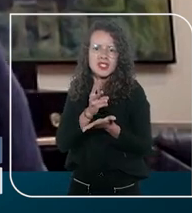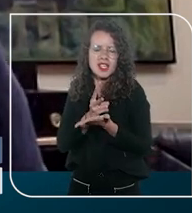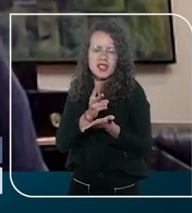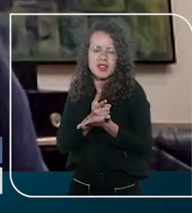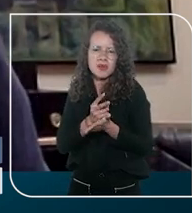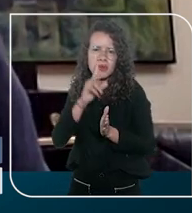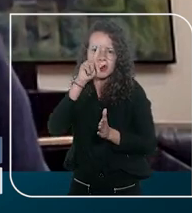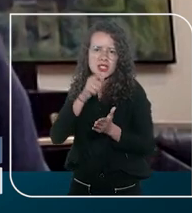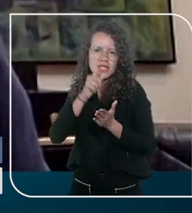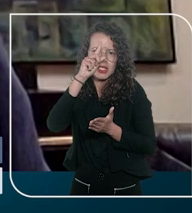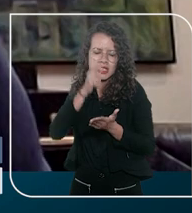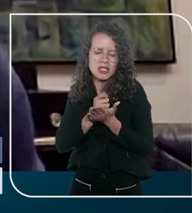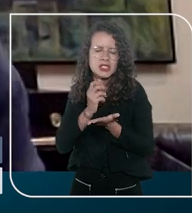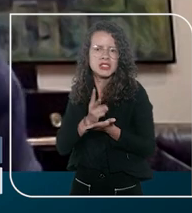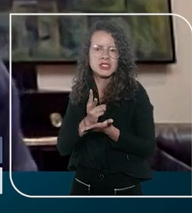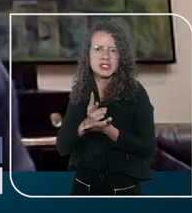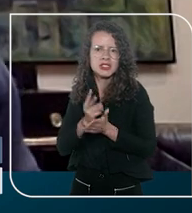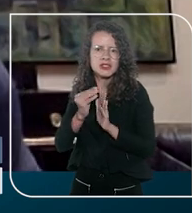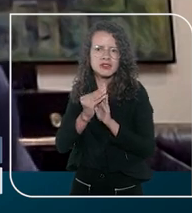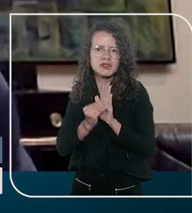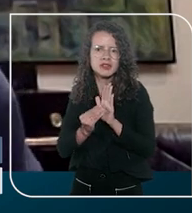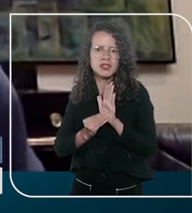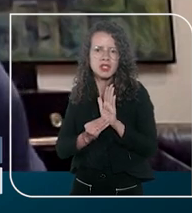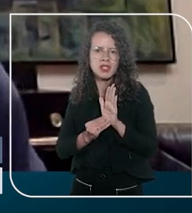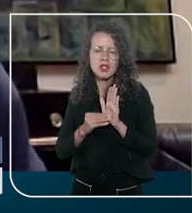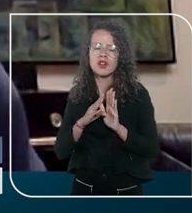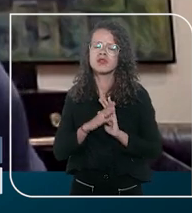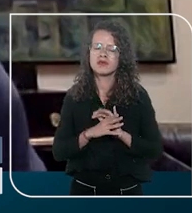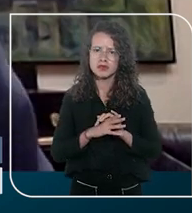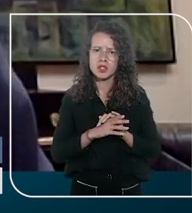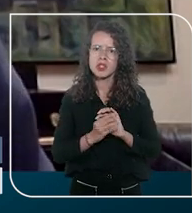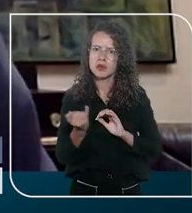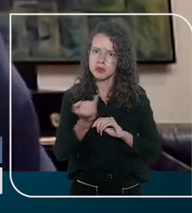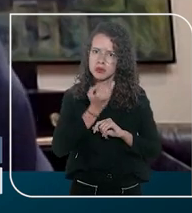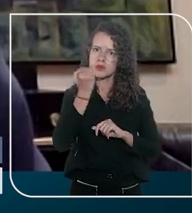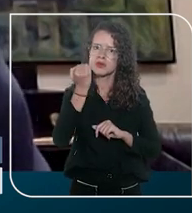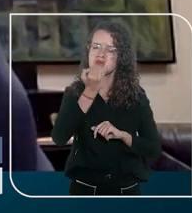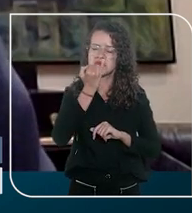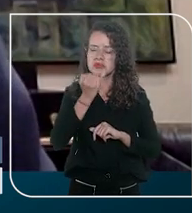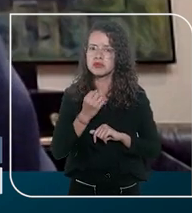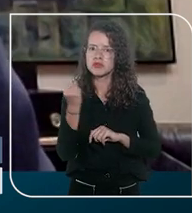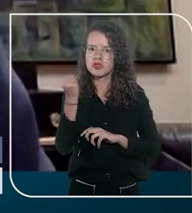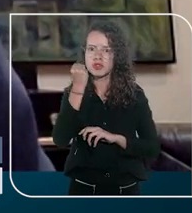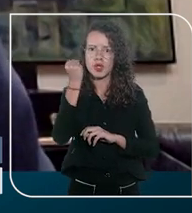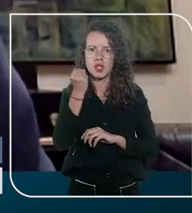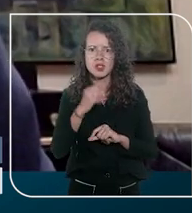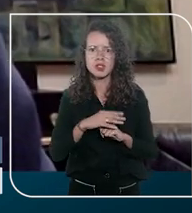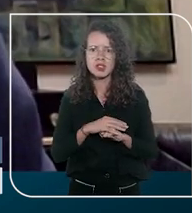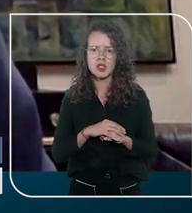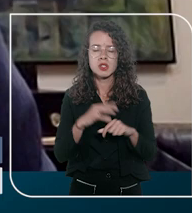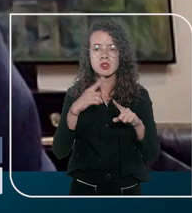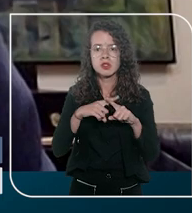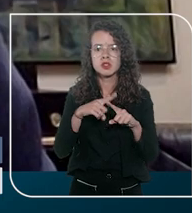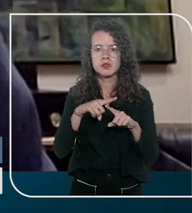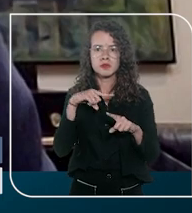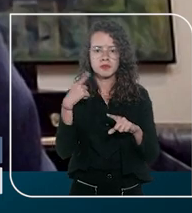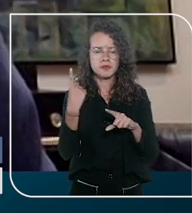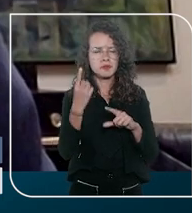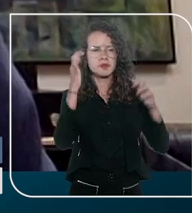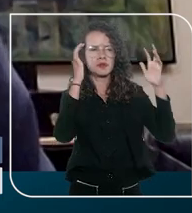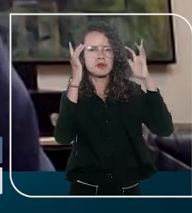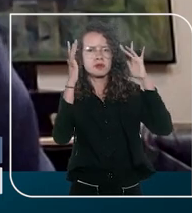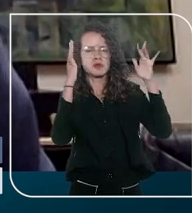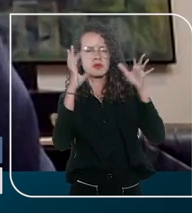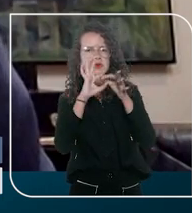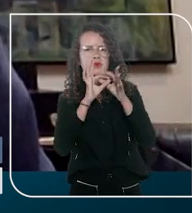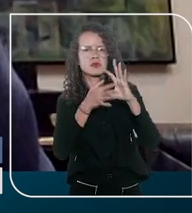Vício substancial insanável. Veja como essa palavra é muito forte. Ainda mais no contexto de hoje, em que nós pensamos